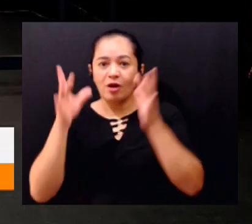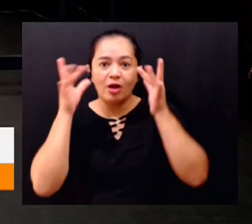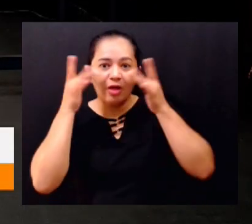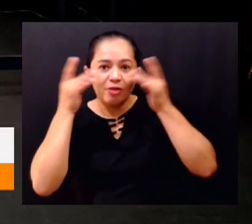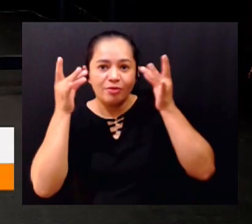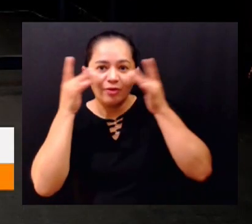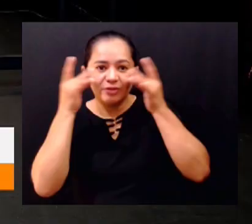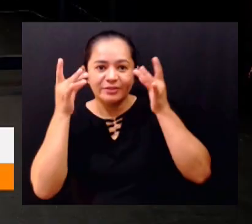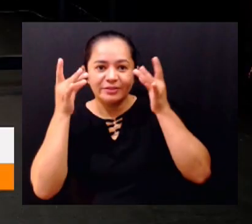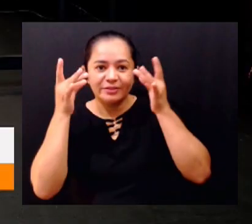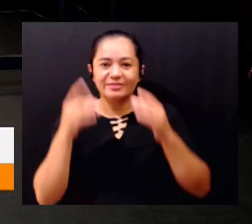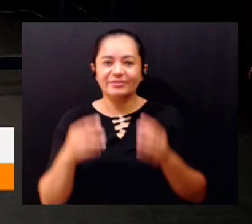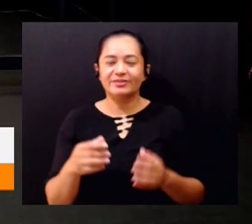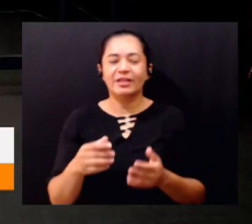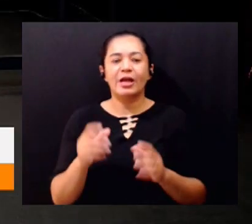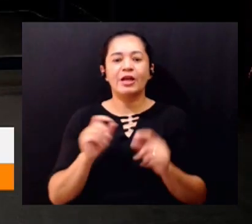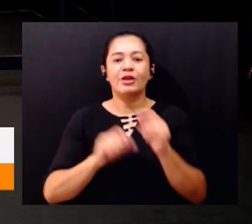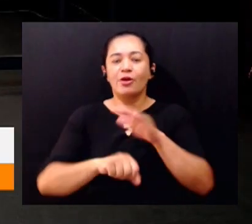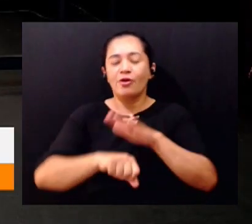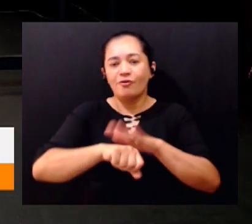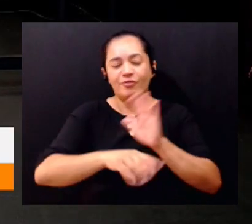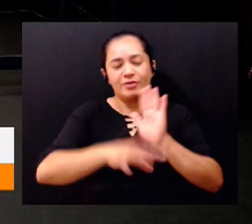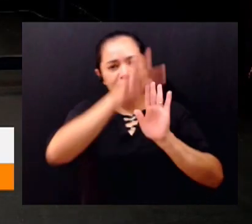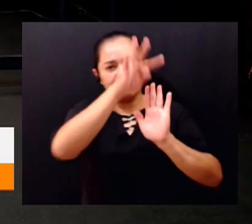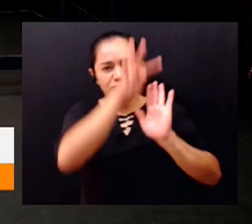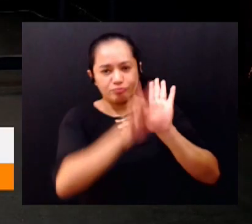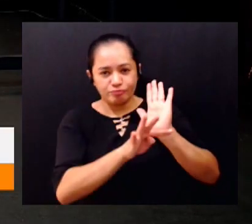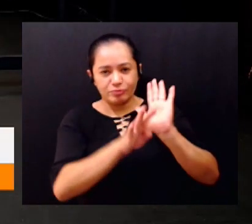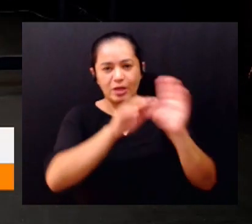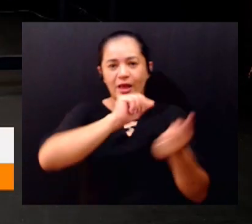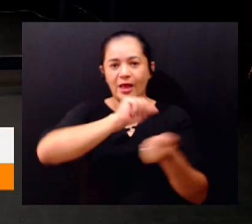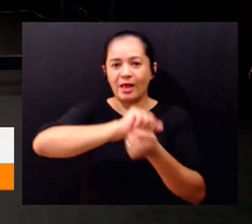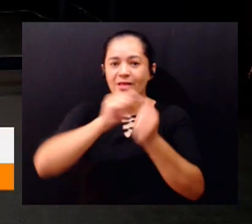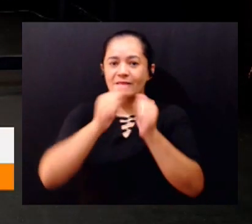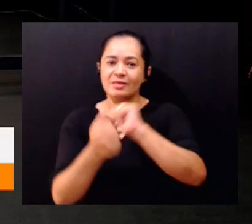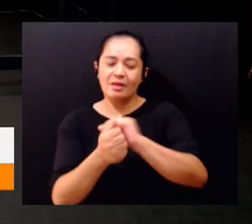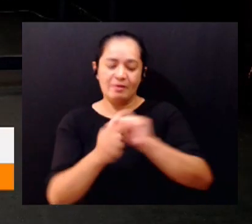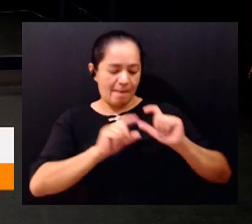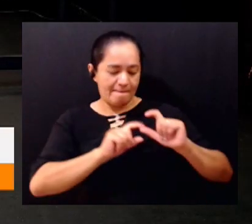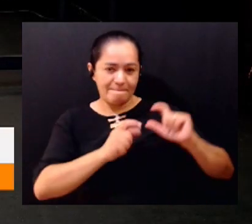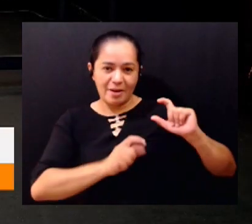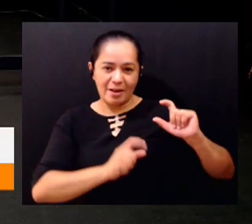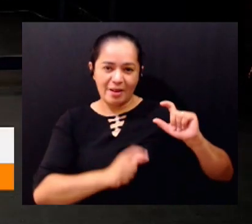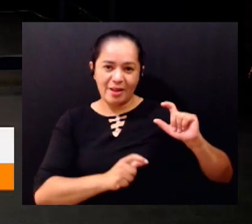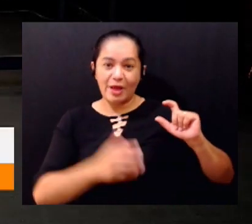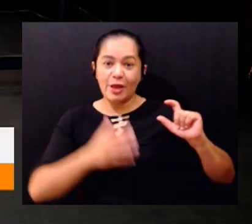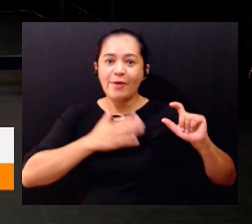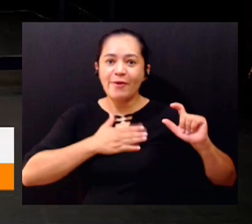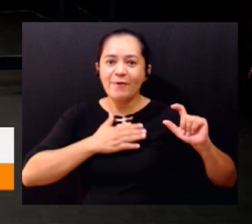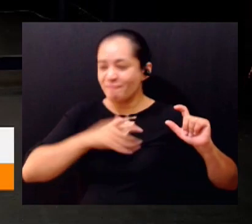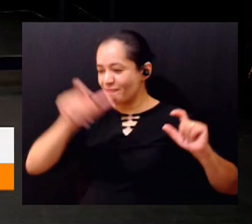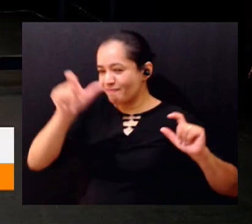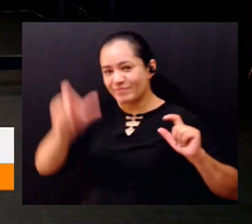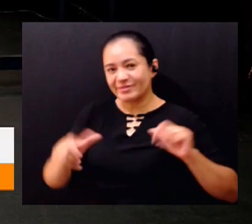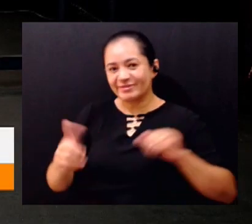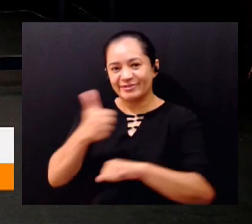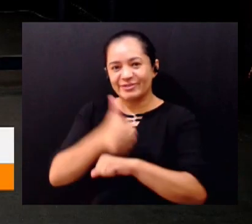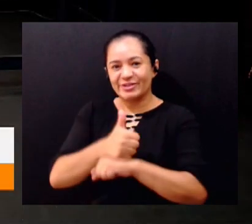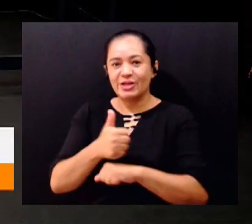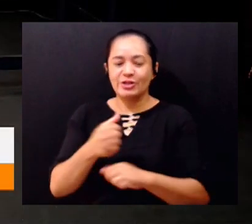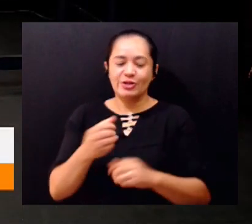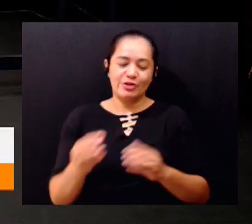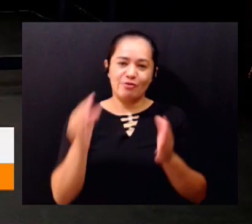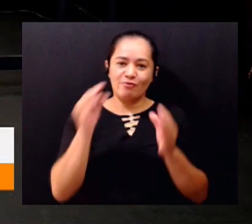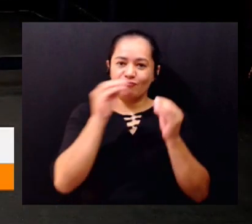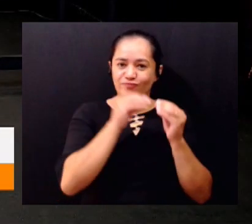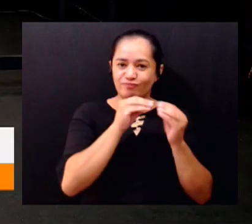Então, eu já tinha o texto, adaptei para o quadrinho e coloquei meu personagem, o Capitão Sunguinha. sim. Porque eu já tinha criado ele para as tirinhas, aí eu fiz aqui